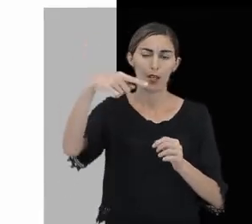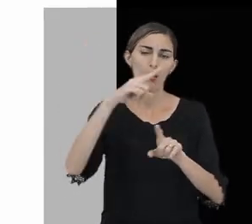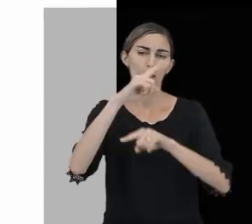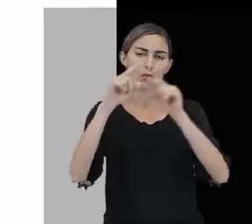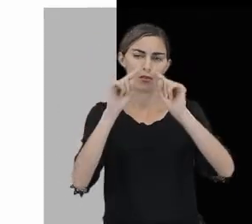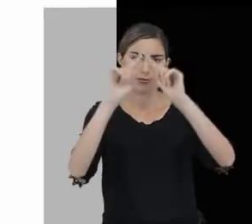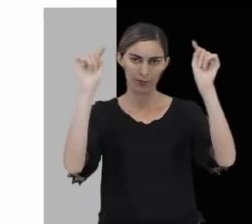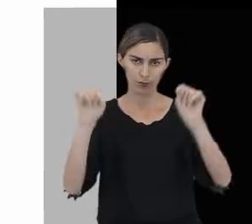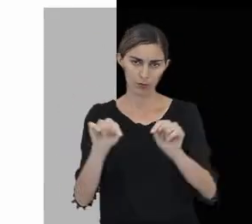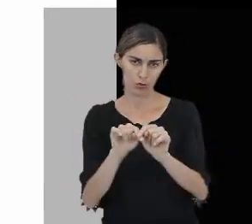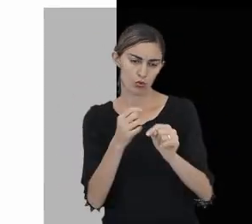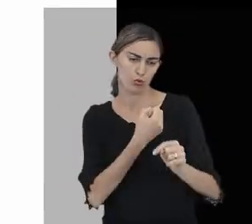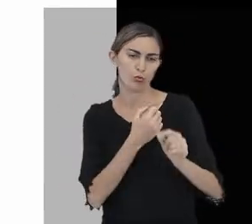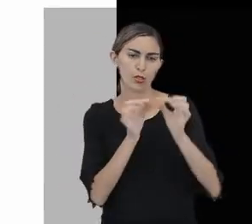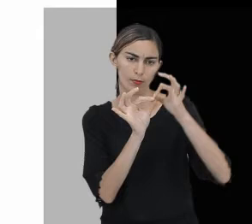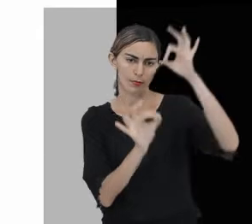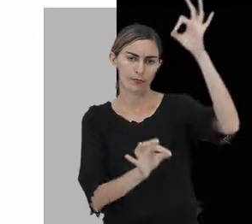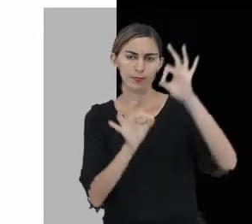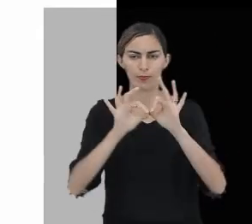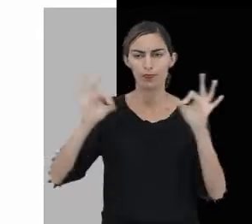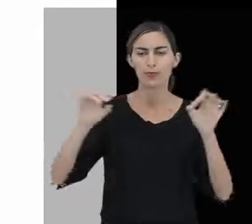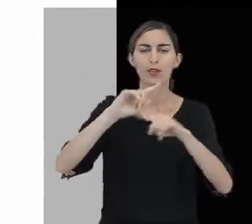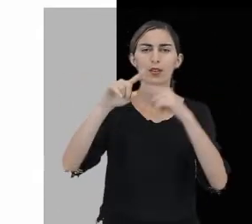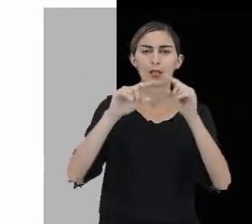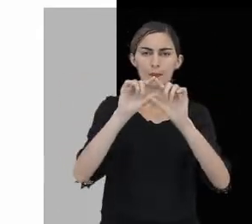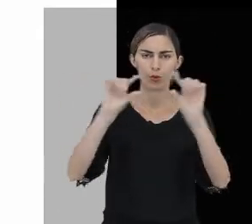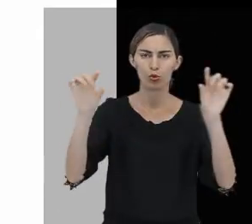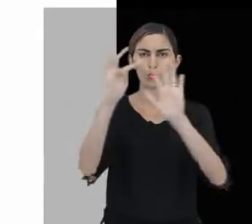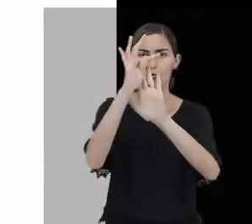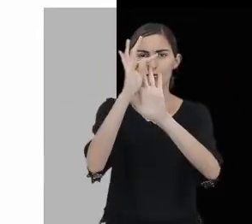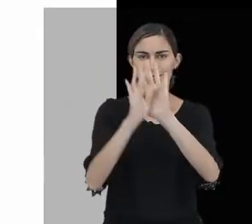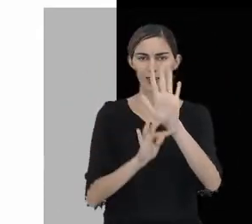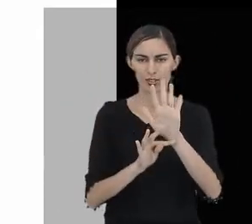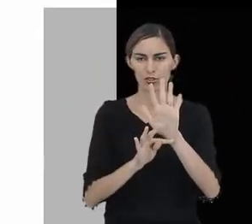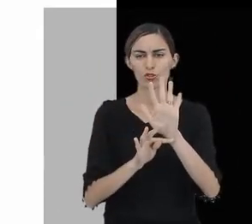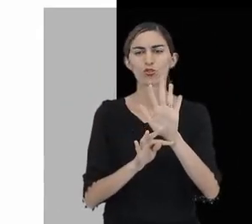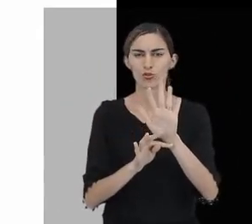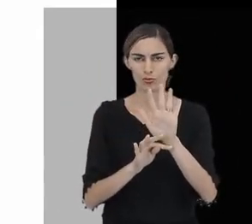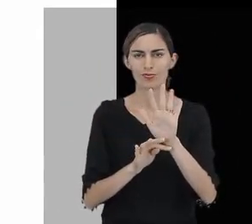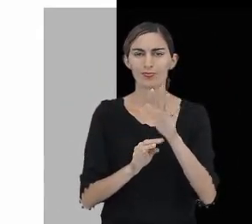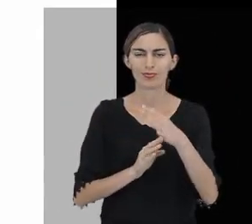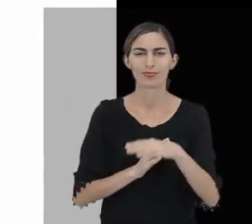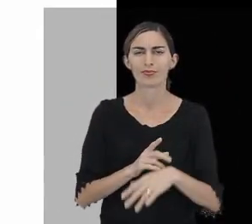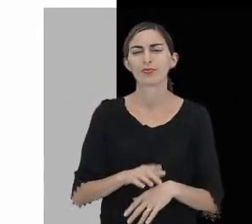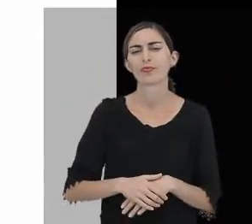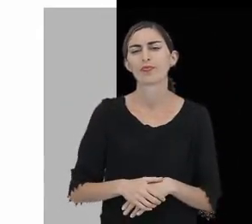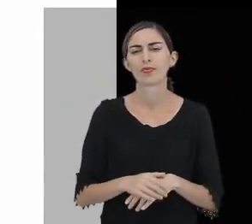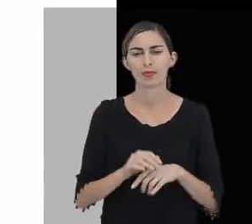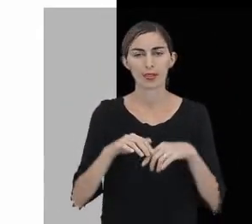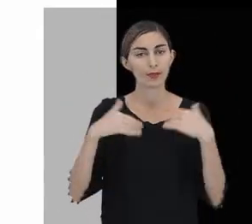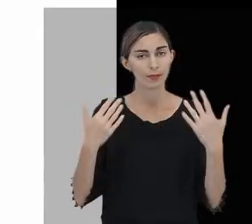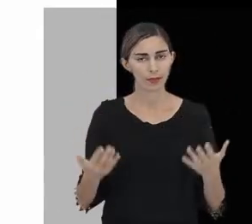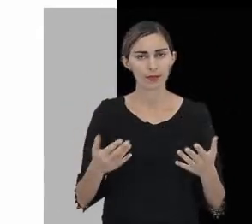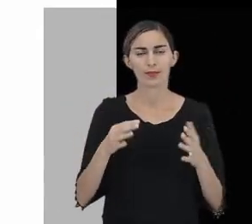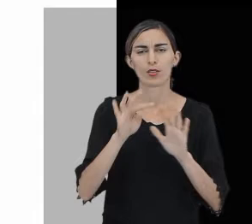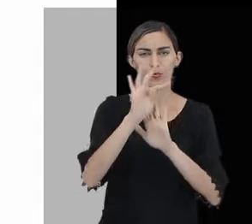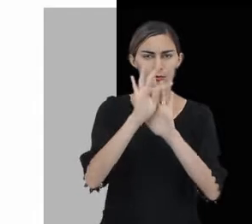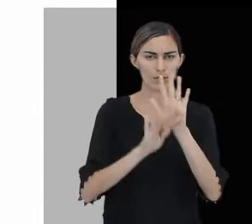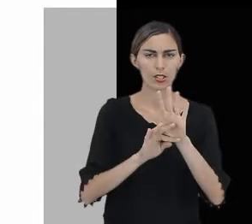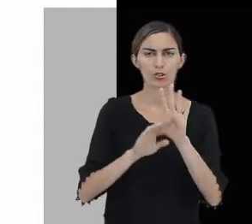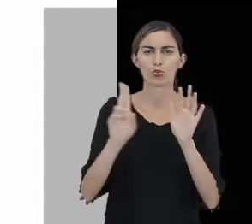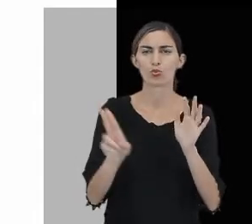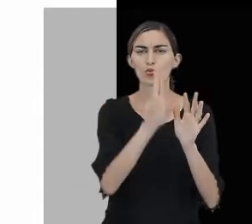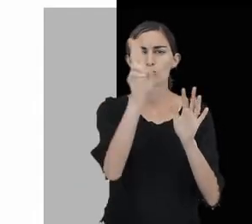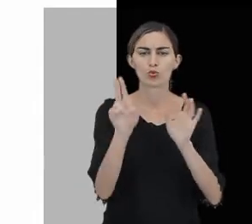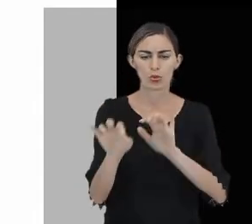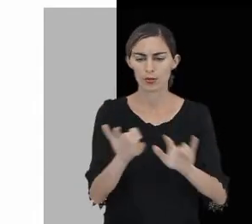que vai aparecer para que serve aquele Text View, que na verdade é um campo de login, certo? Então o Edit Text vai ser para o usuário